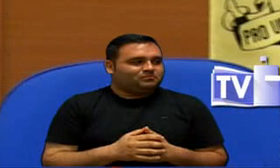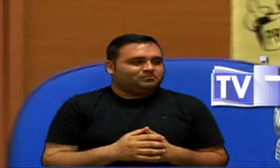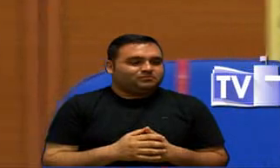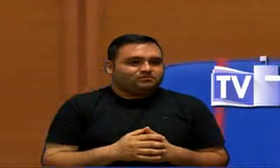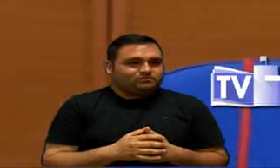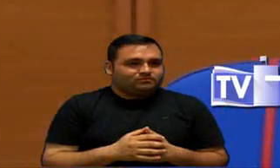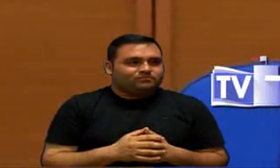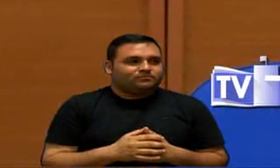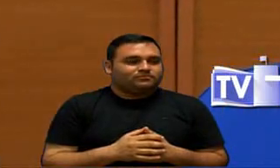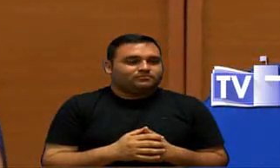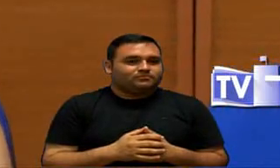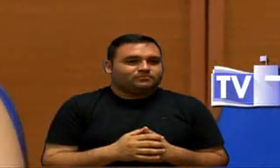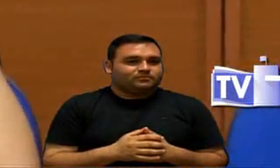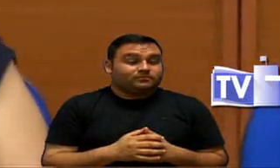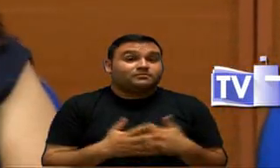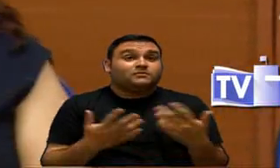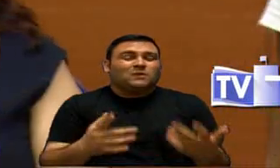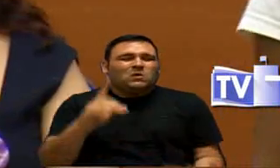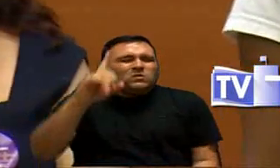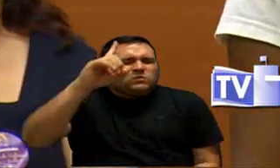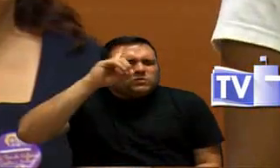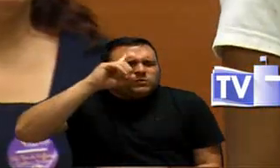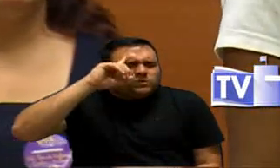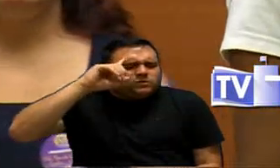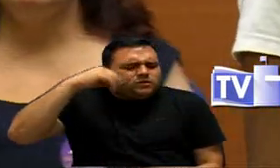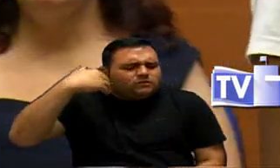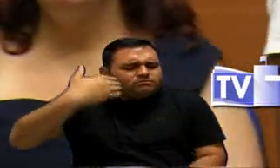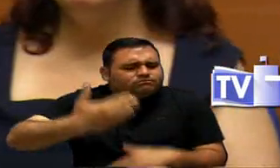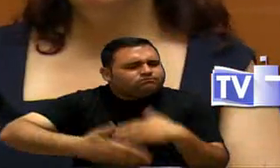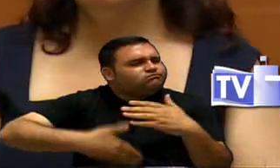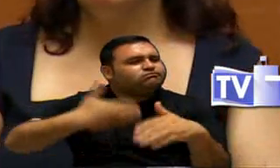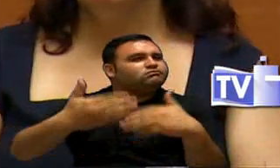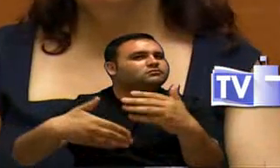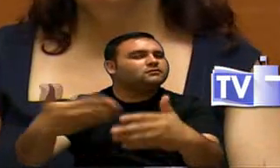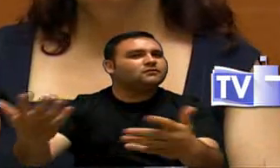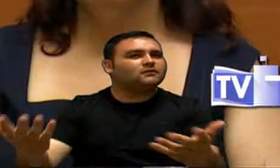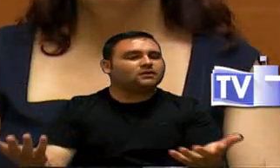Muitas. E cada dia que passa,